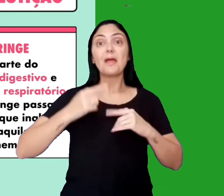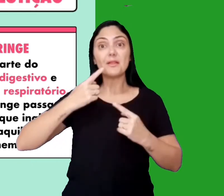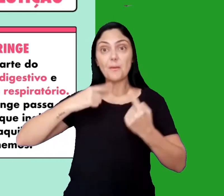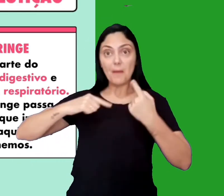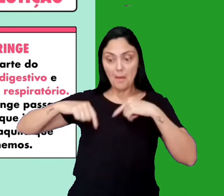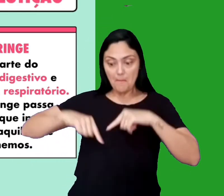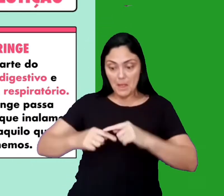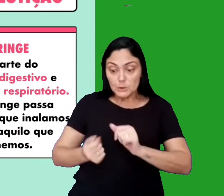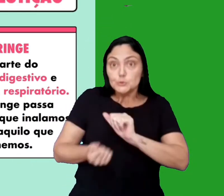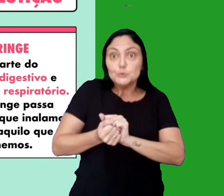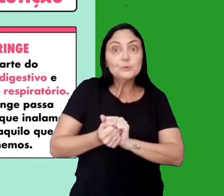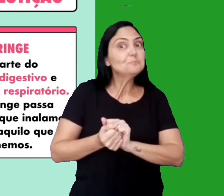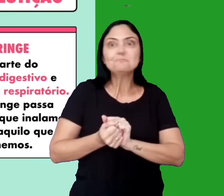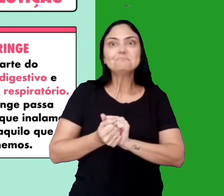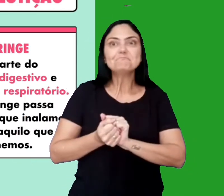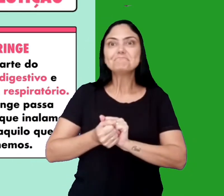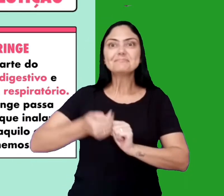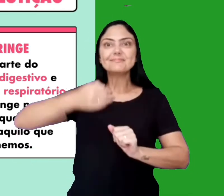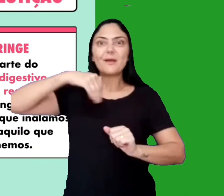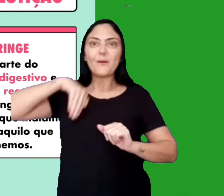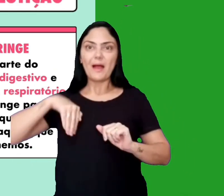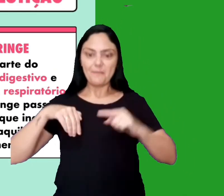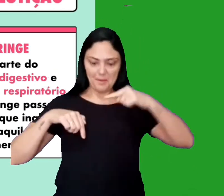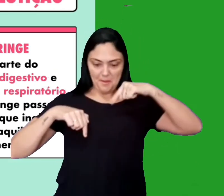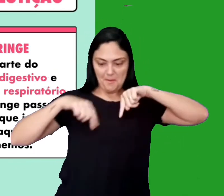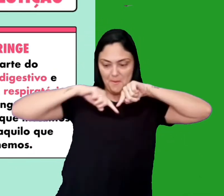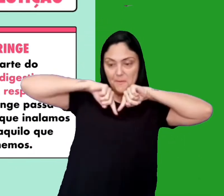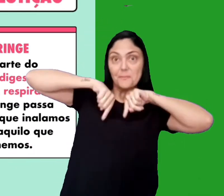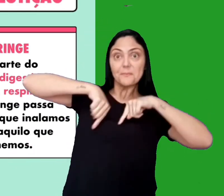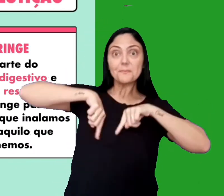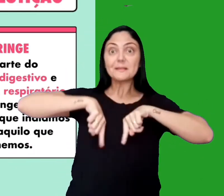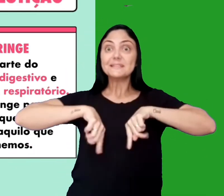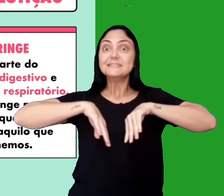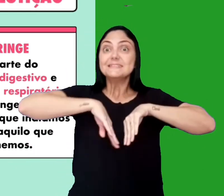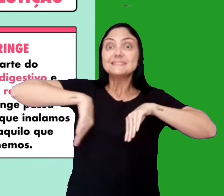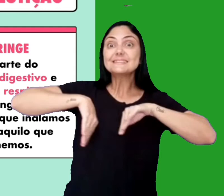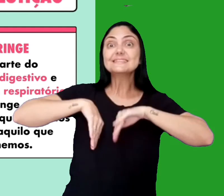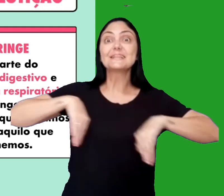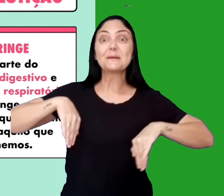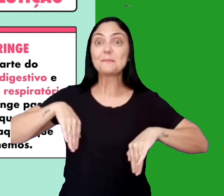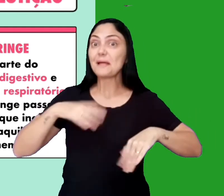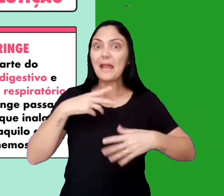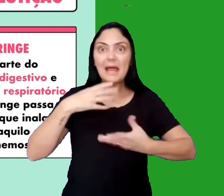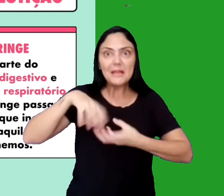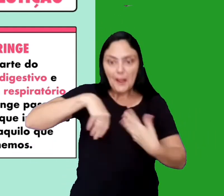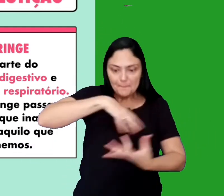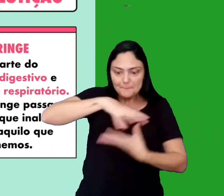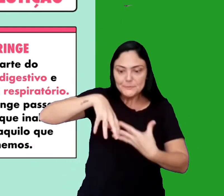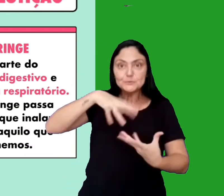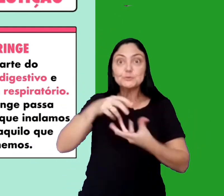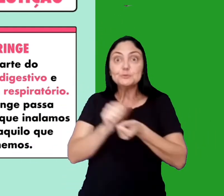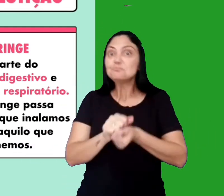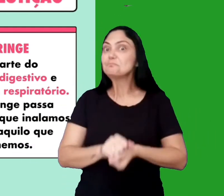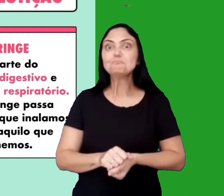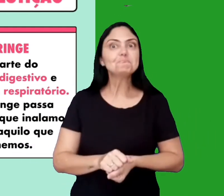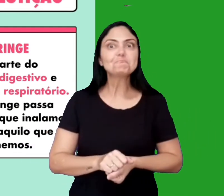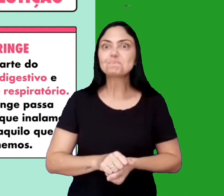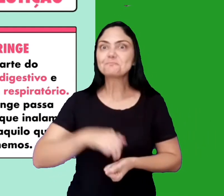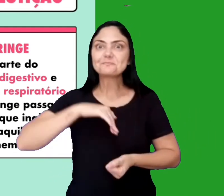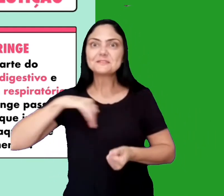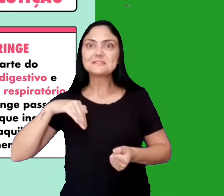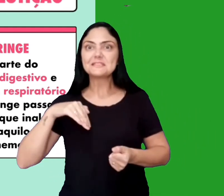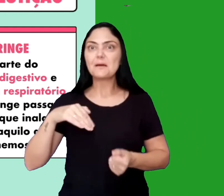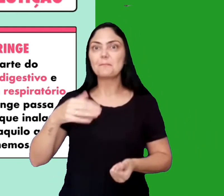eles nunca se encontram. Esse canal muscular membranoso possui um mecanismo para evitar que haja passagem de ar para o sistema digestório